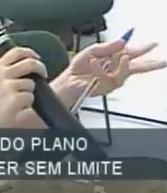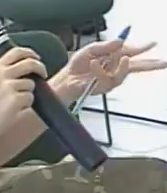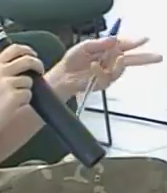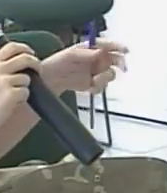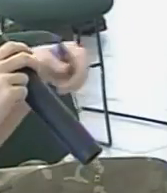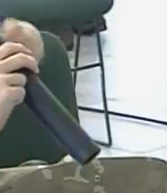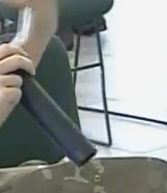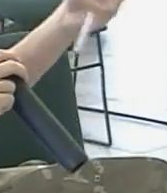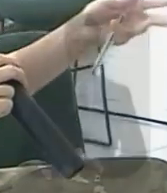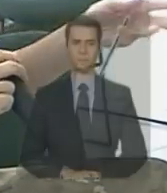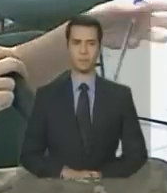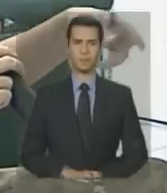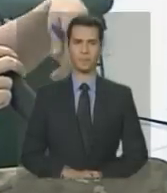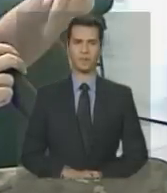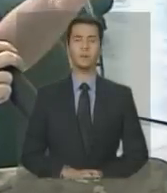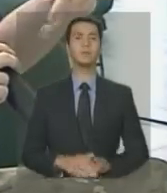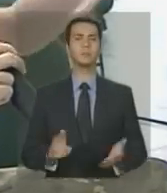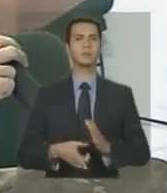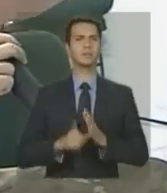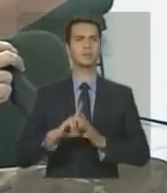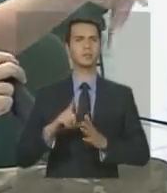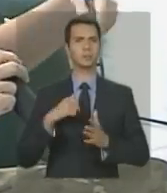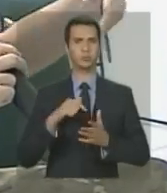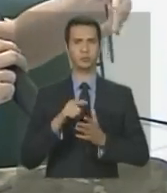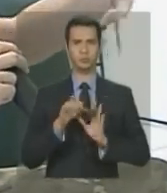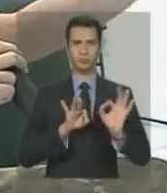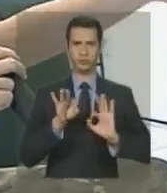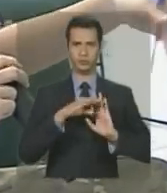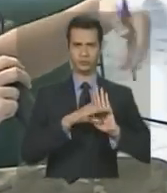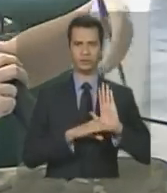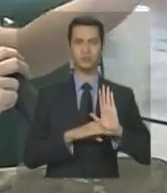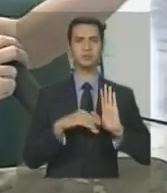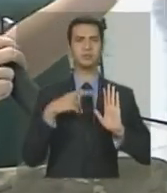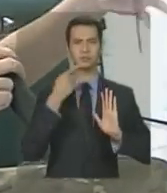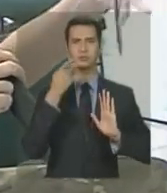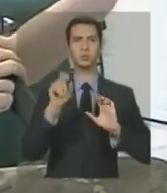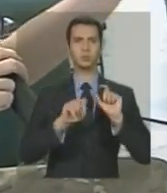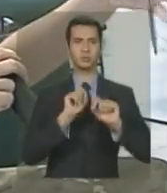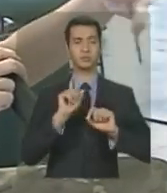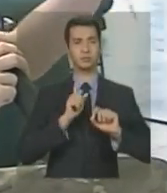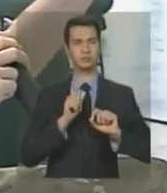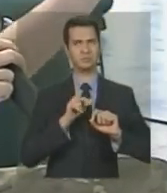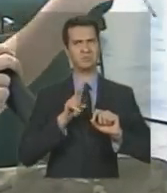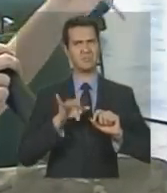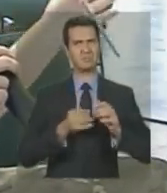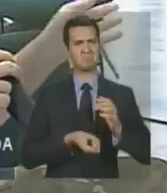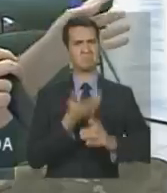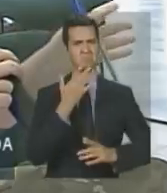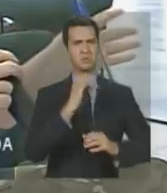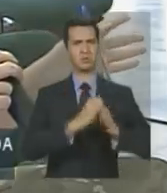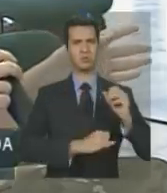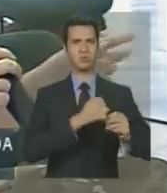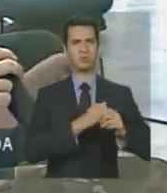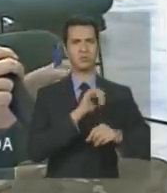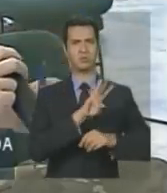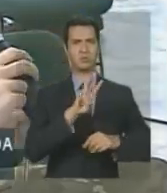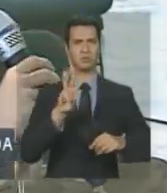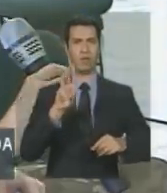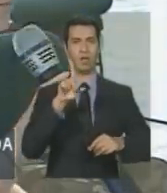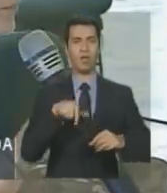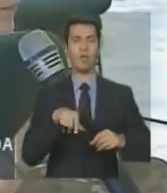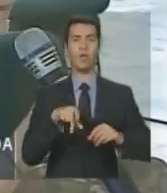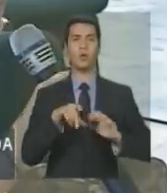currículos pessoas com deficiência seria um um portal de armazenamento vamos dizer de currículos de pessoas com